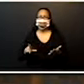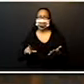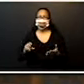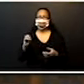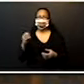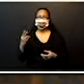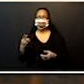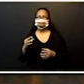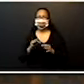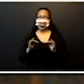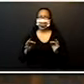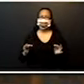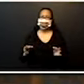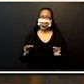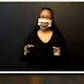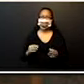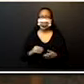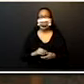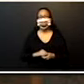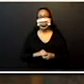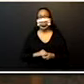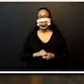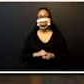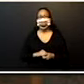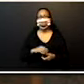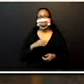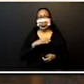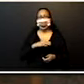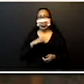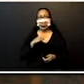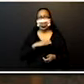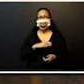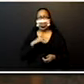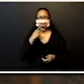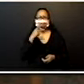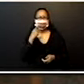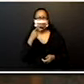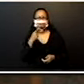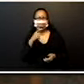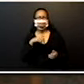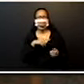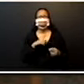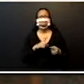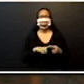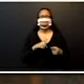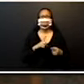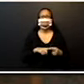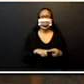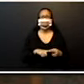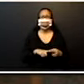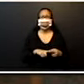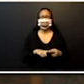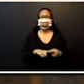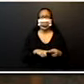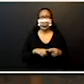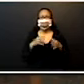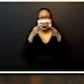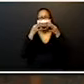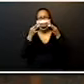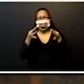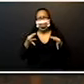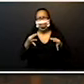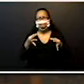português? Sim, estou. Por quê? Tem que prestar bastante atenção no